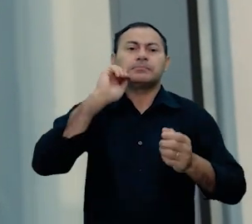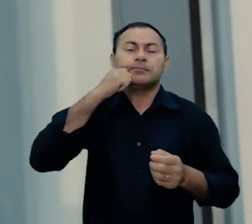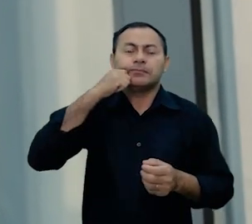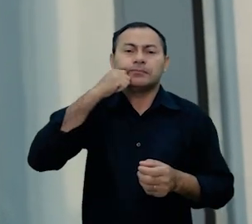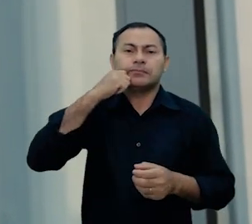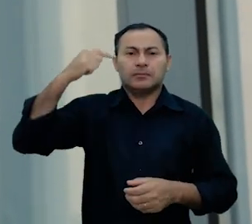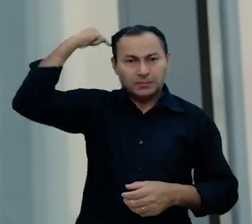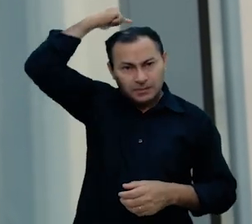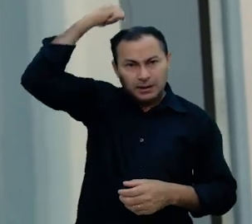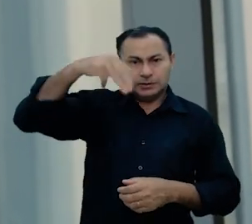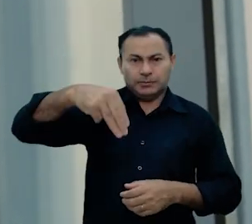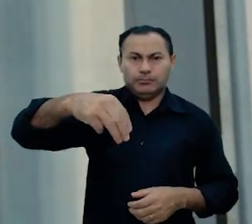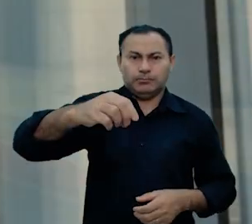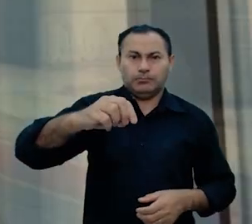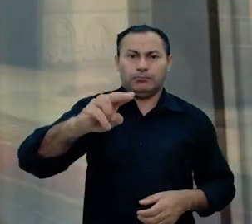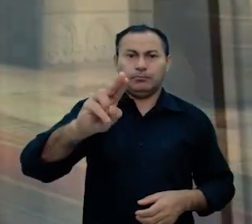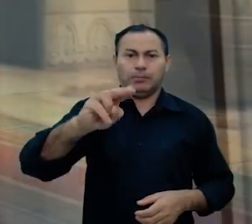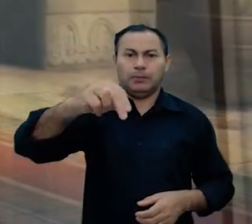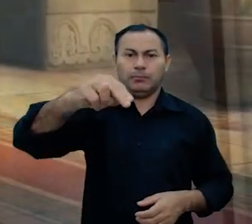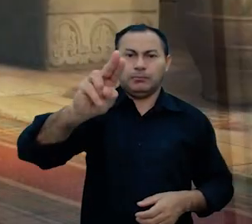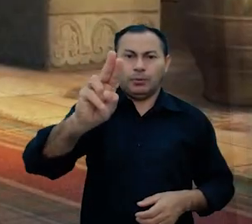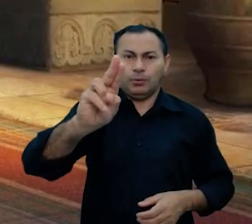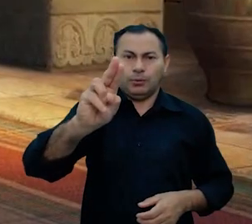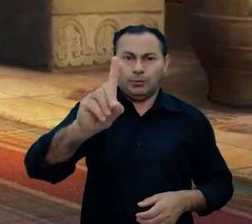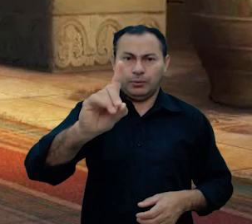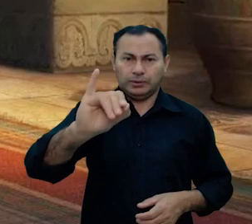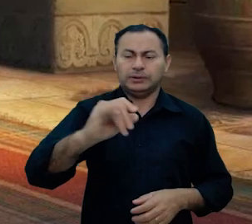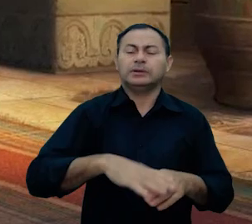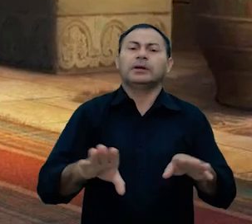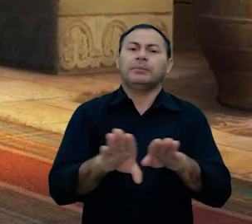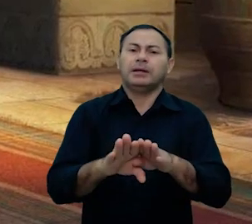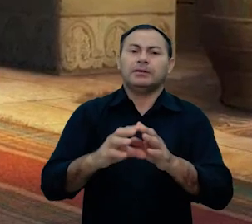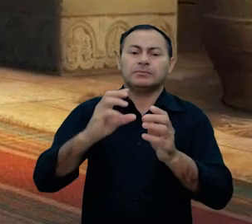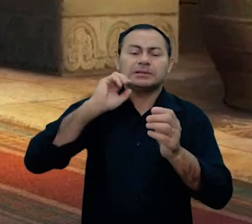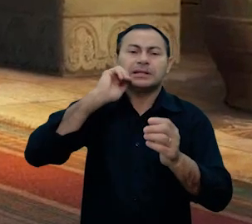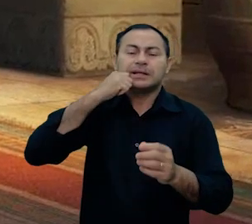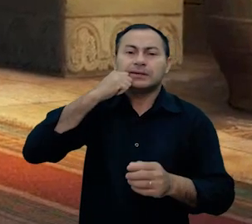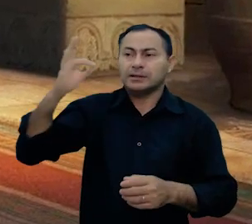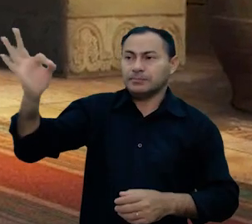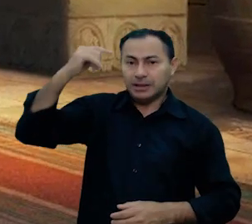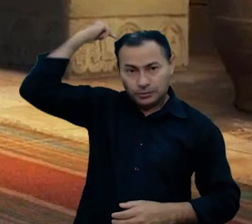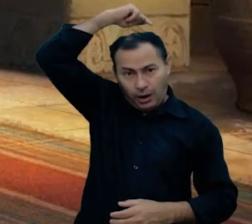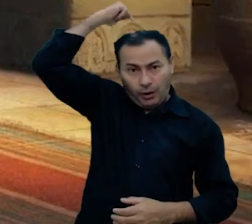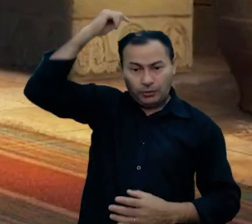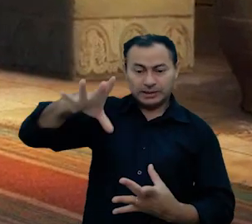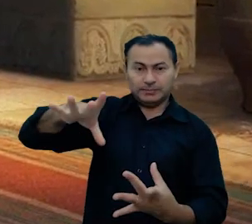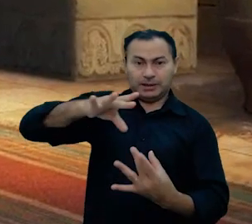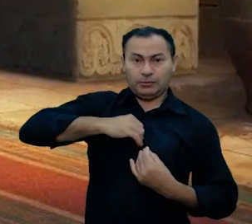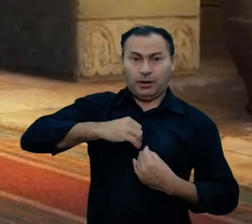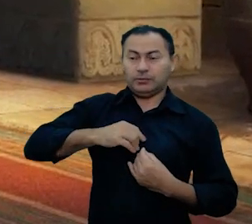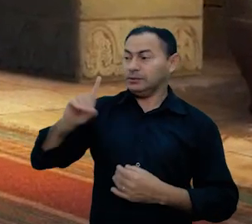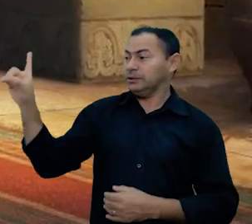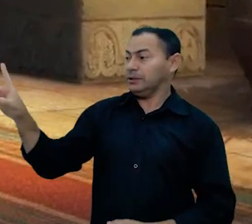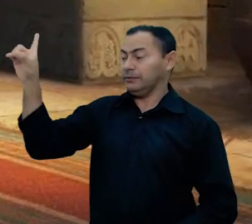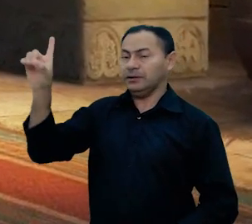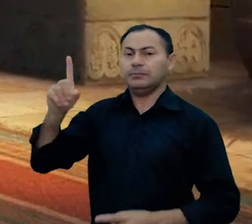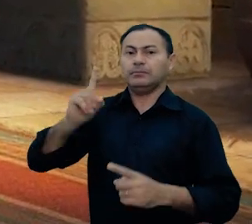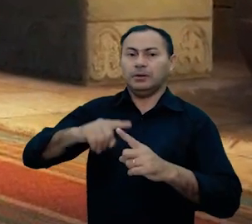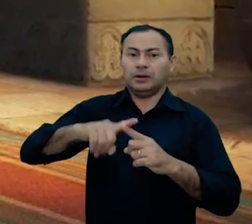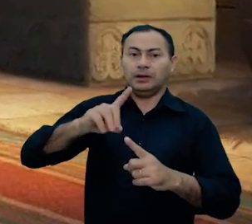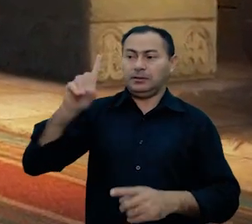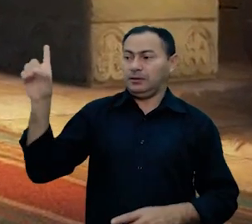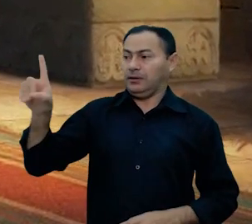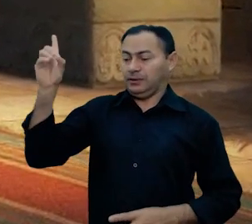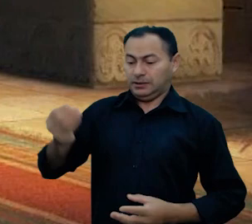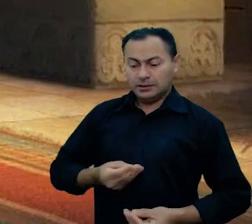segredo espiritual de Moody, e esse também era o segredo espiritual de Davi. Davi se entregou totalmente para